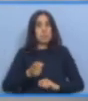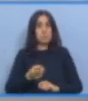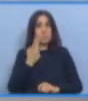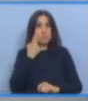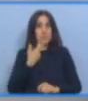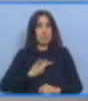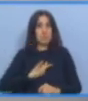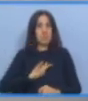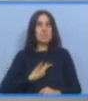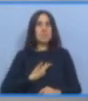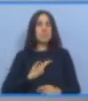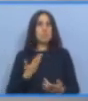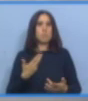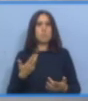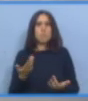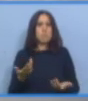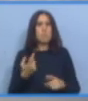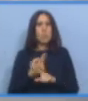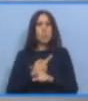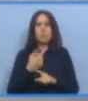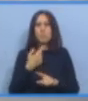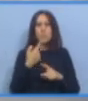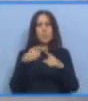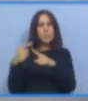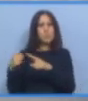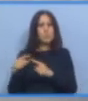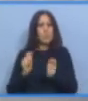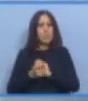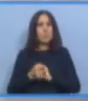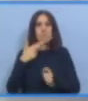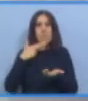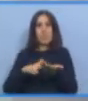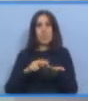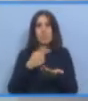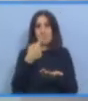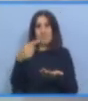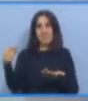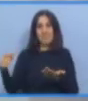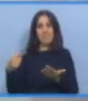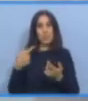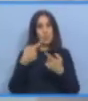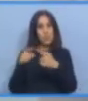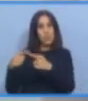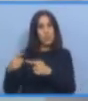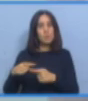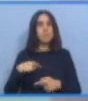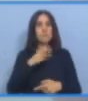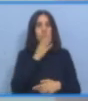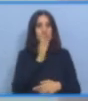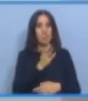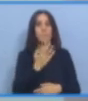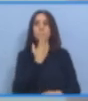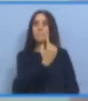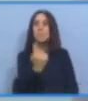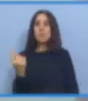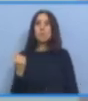sua vida. E mudaram coisas muito diferentes entre si, porque a sua realidade é muito diferente, mas dizemos isto, que cada um de